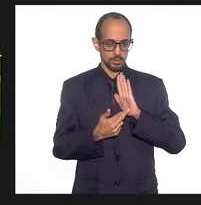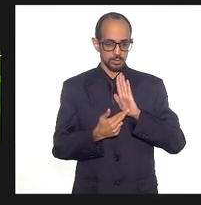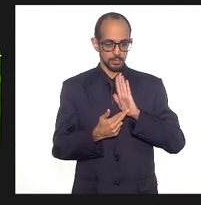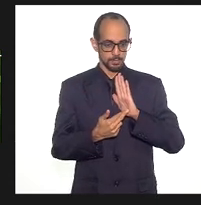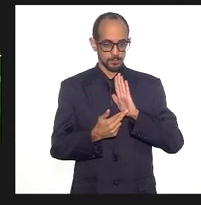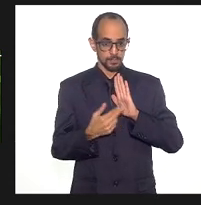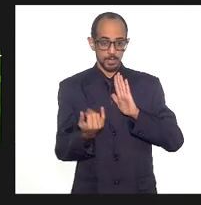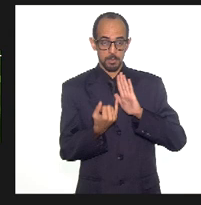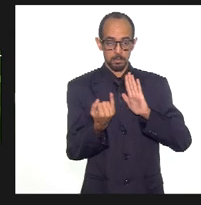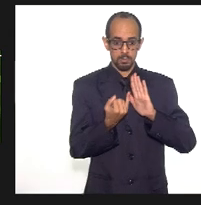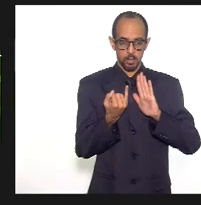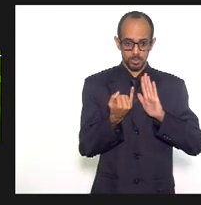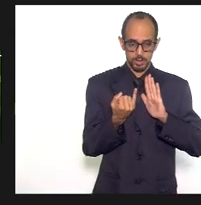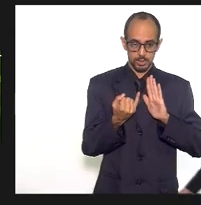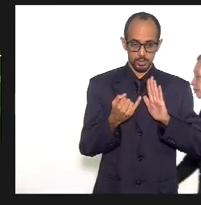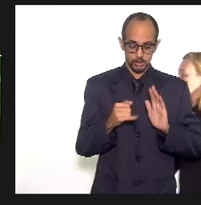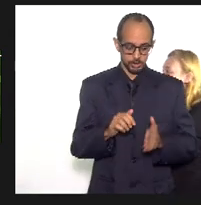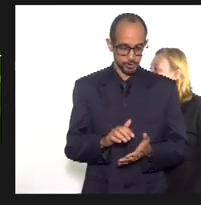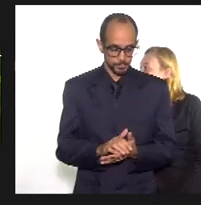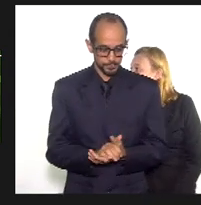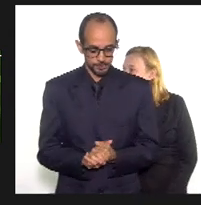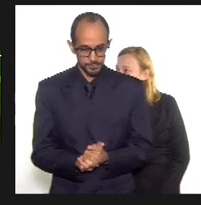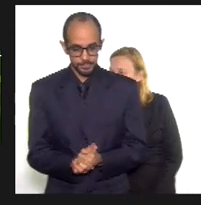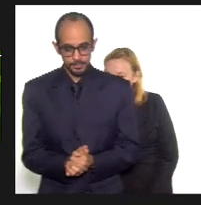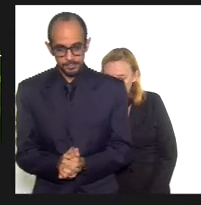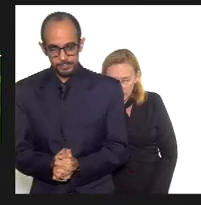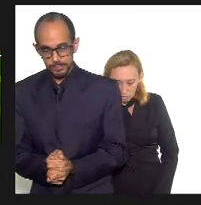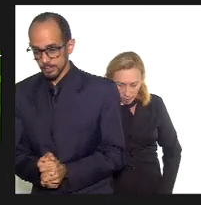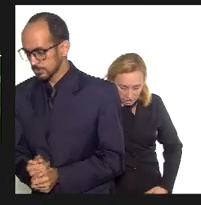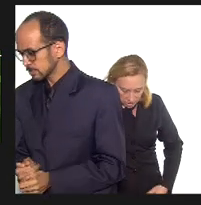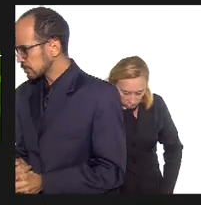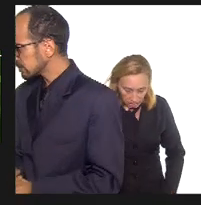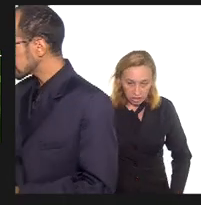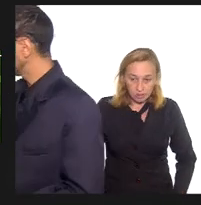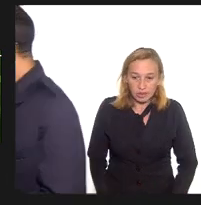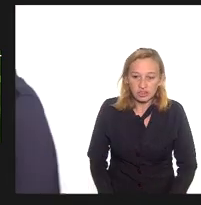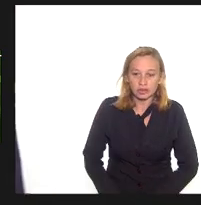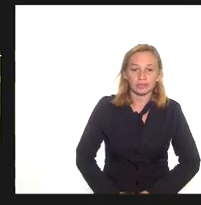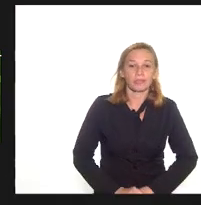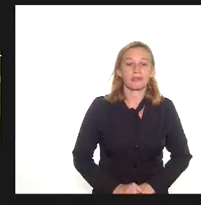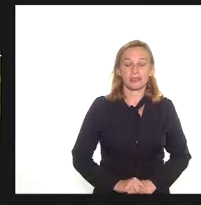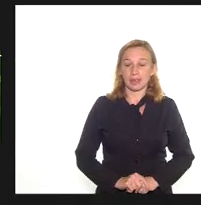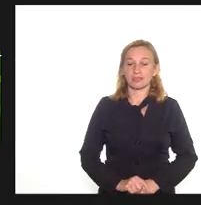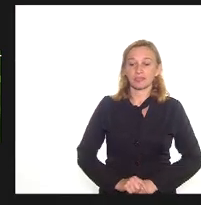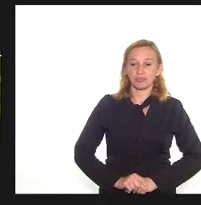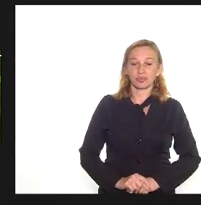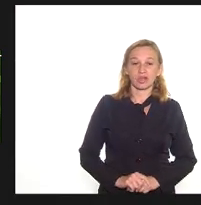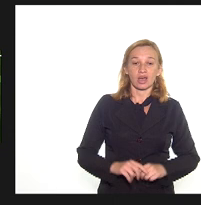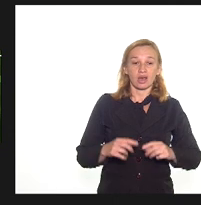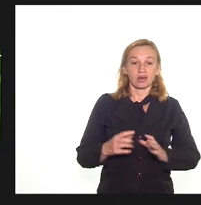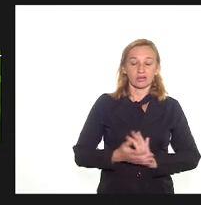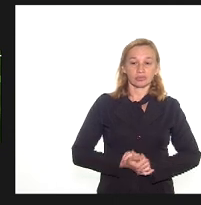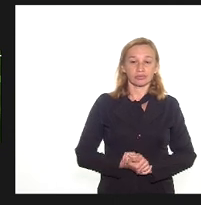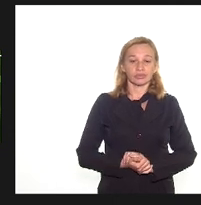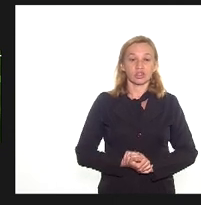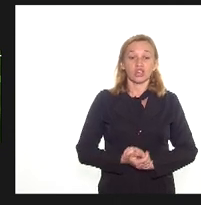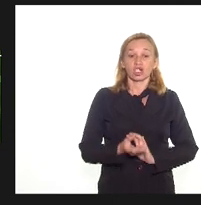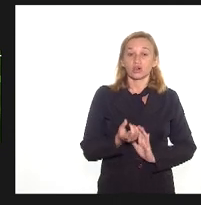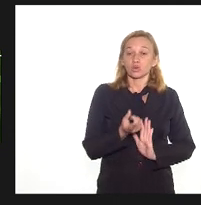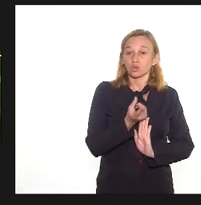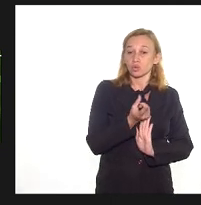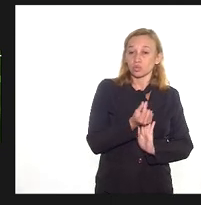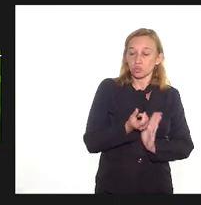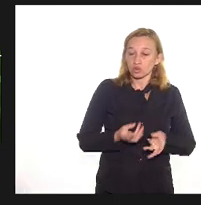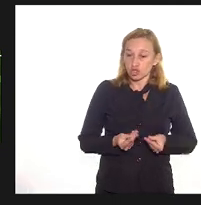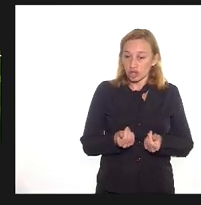notar, e eu reconheço a importância para fins de planejamento da previsibilidade de gastos, mas